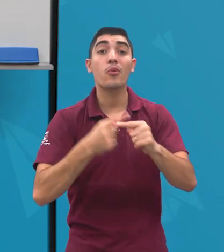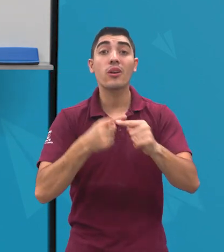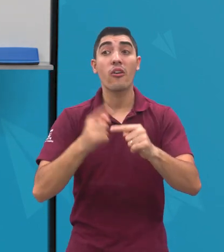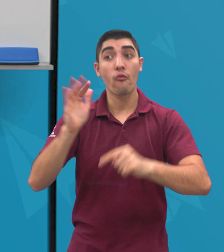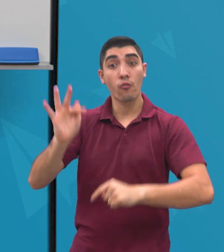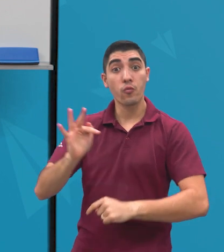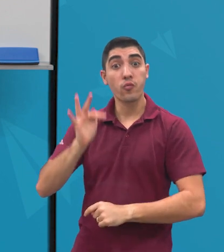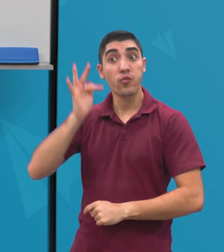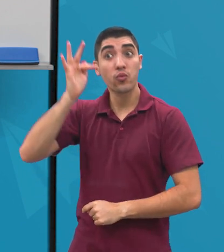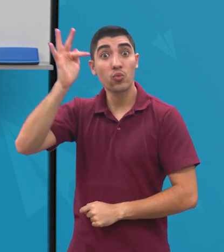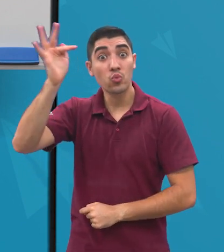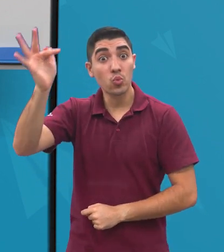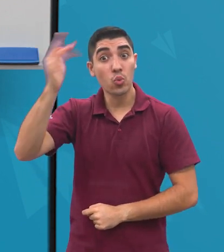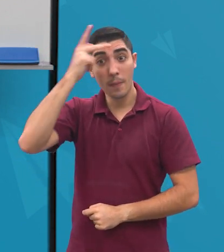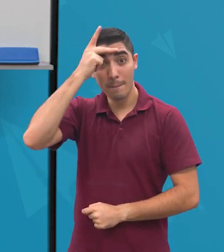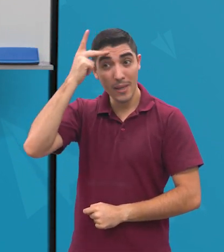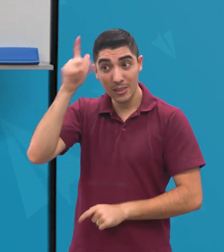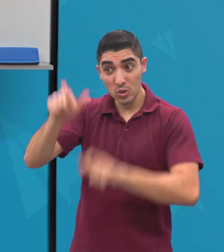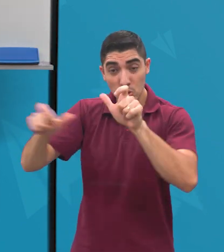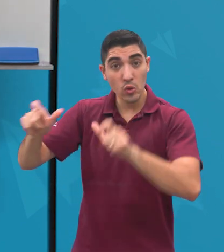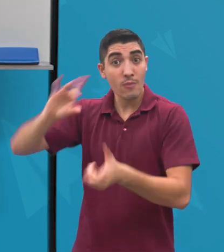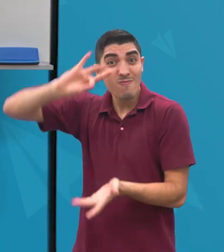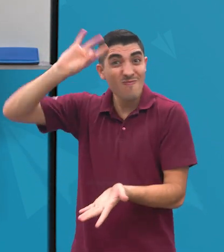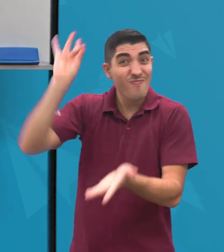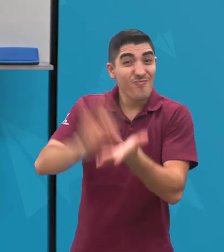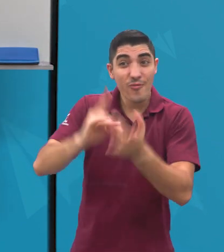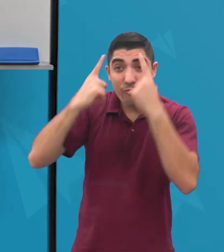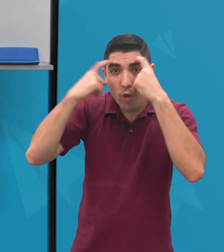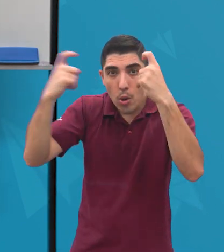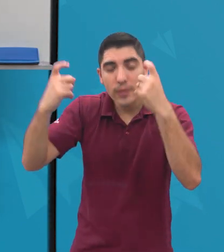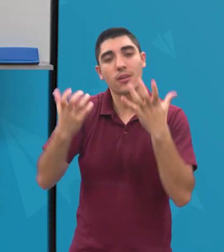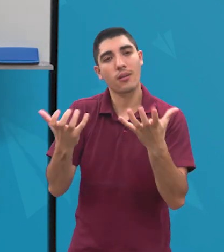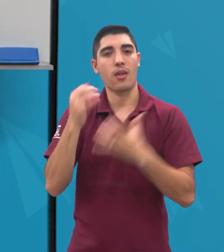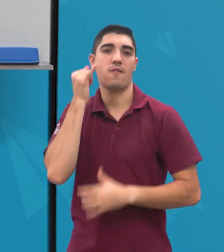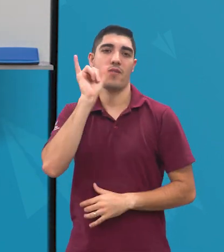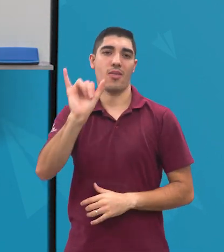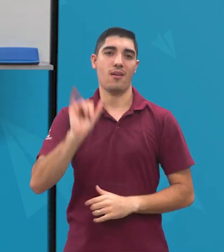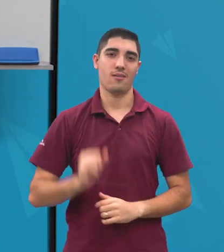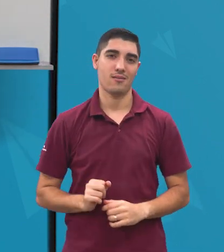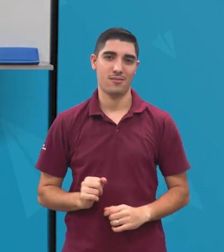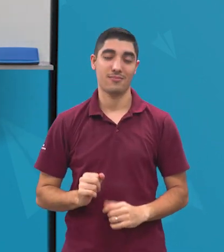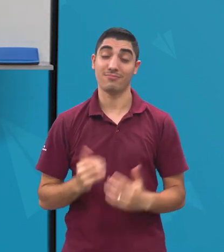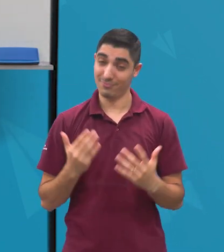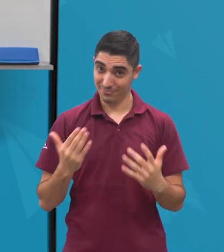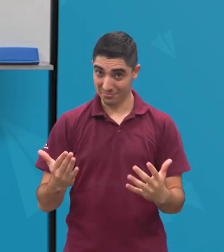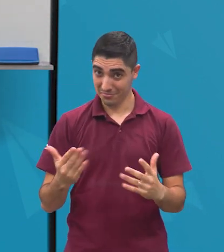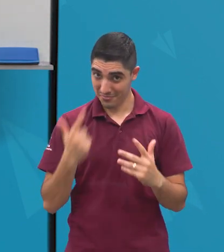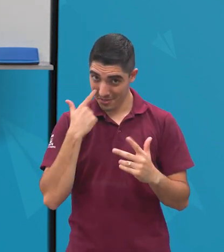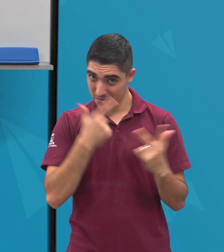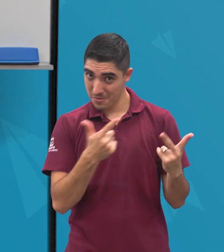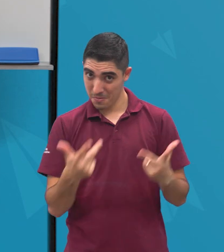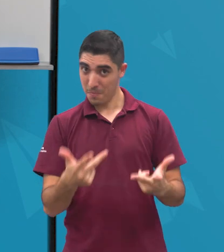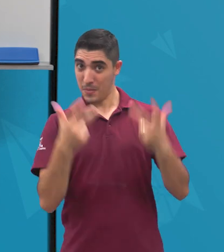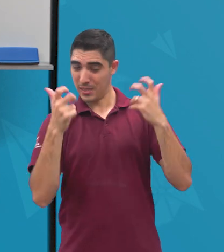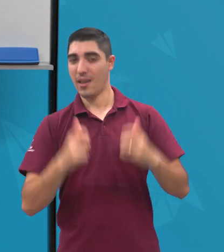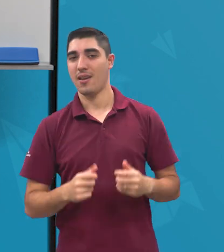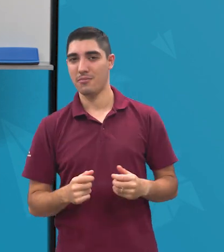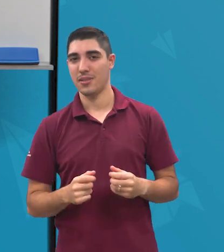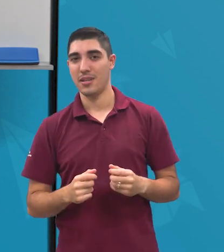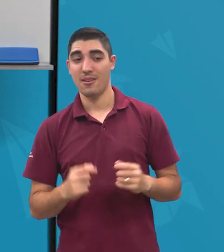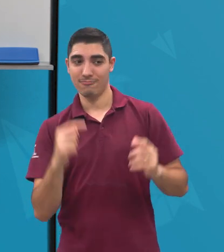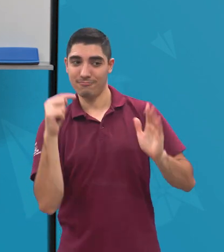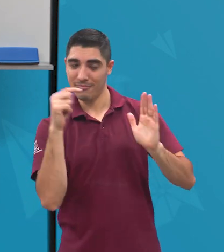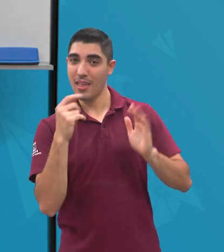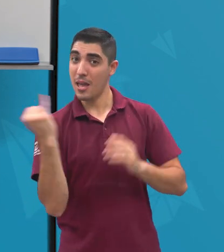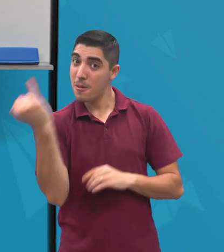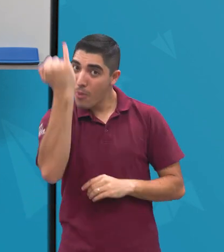na vida das pessoas. Então aqui a gente tem um elemento muito importante do ponto de